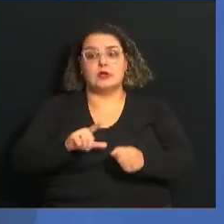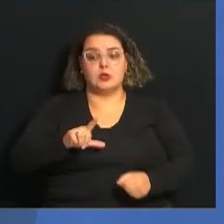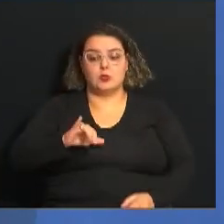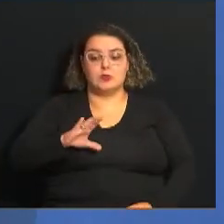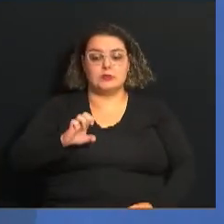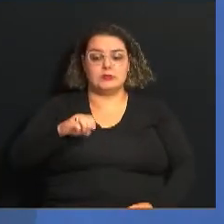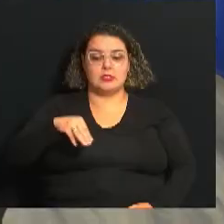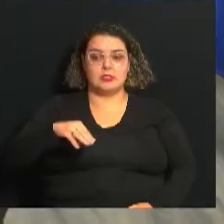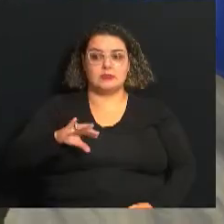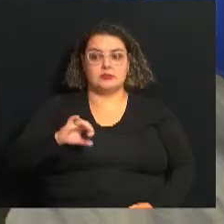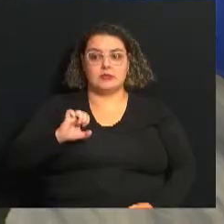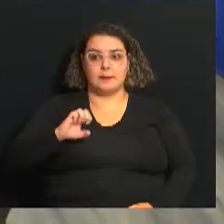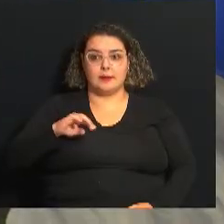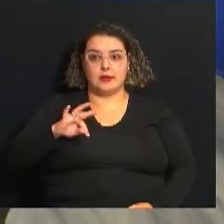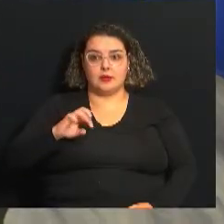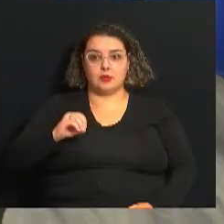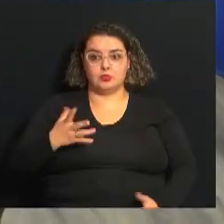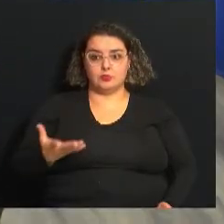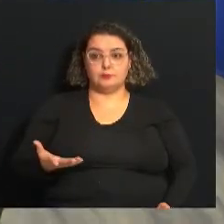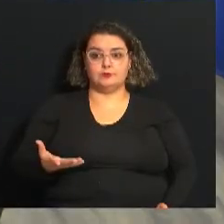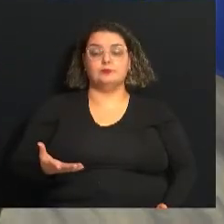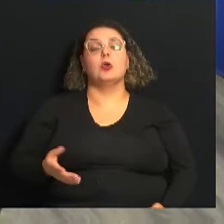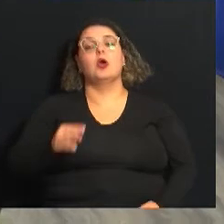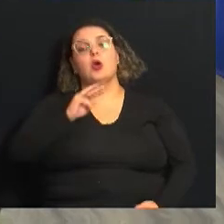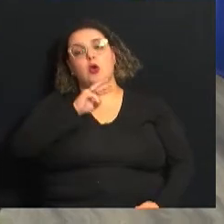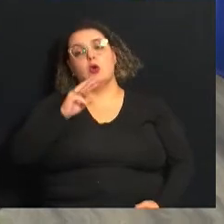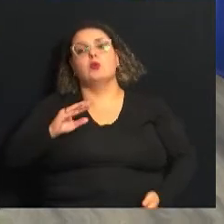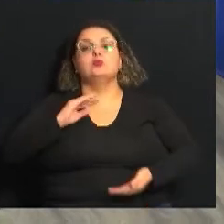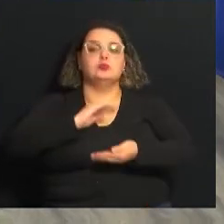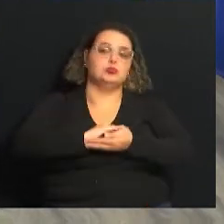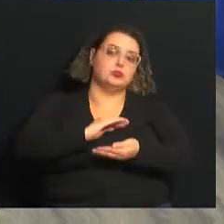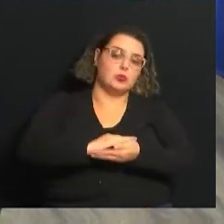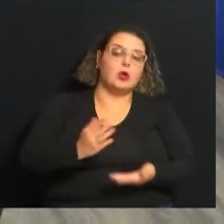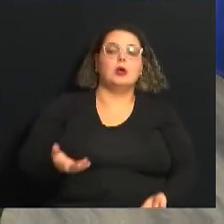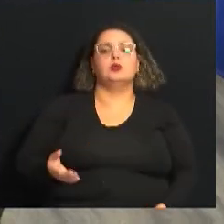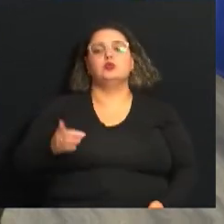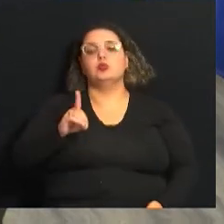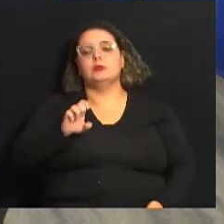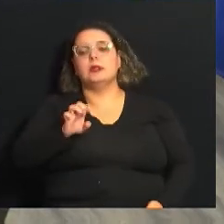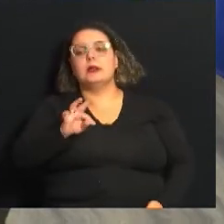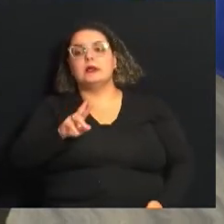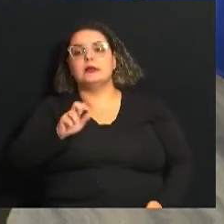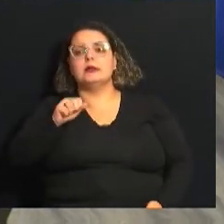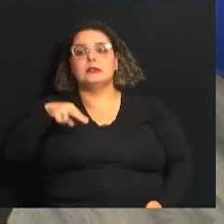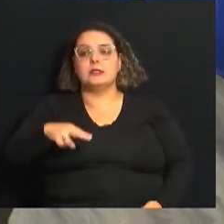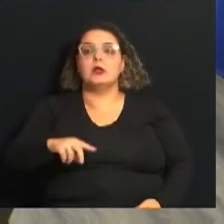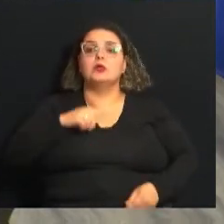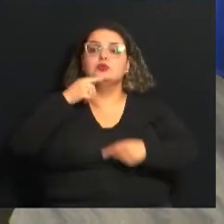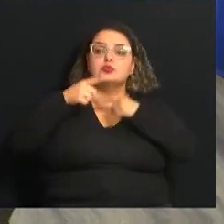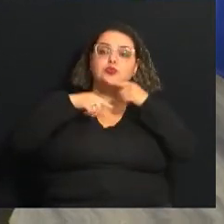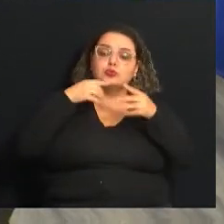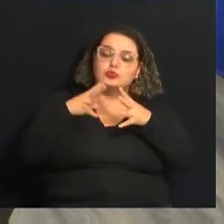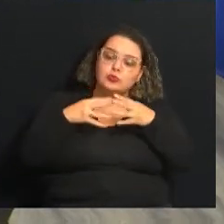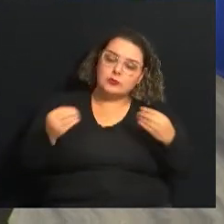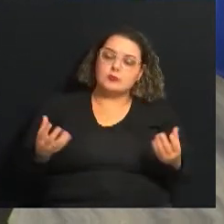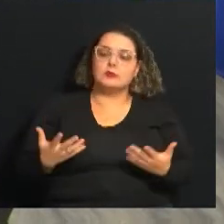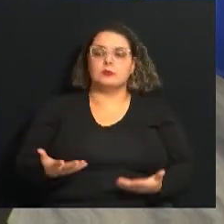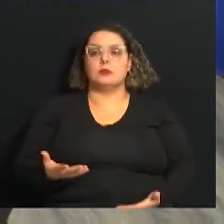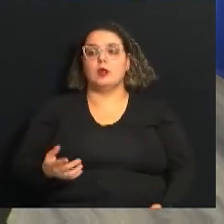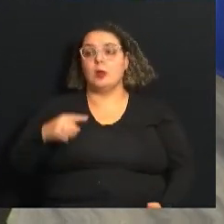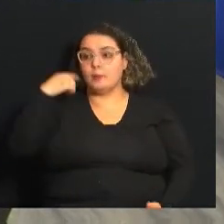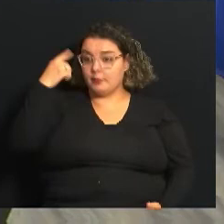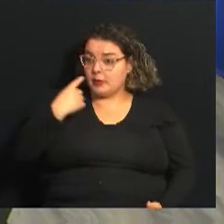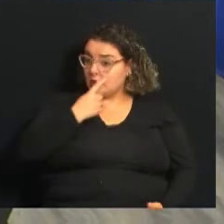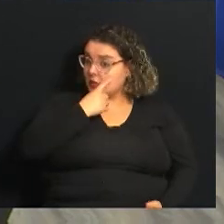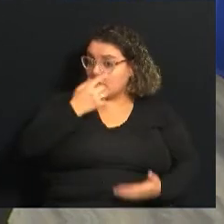veículos aqui no estado. Então tá aí com o site do Poupa Tempo, do Detran, para você tirar todas as dúvidas. Mirna Abreu, muito obrigado